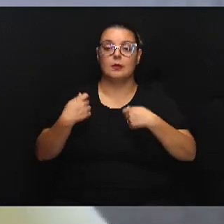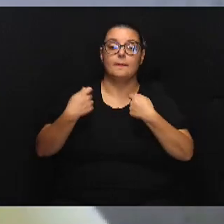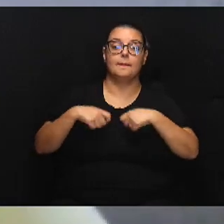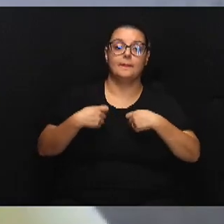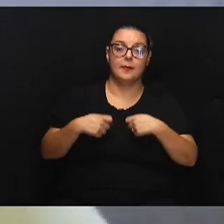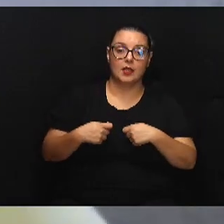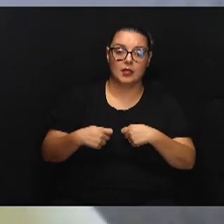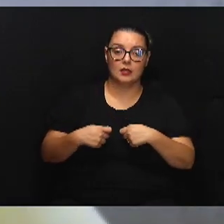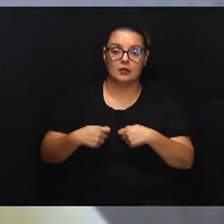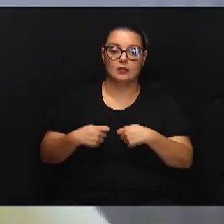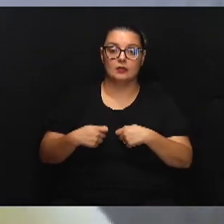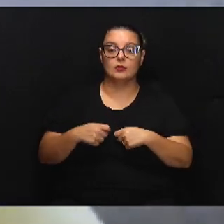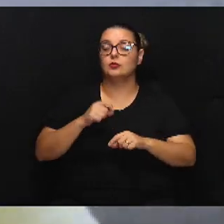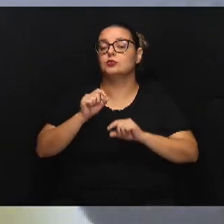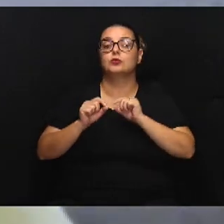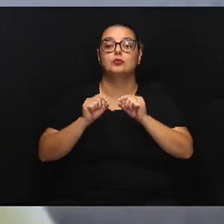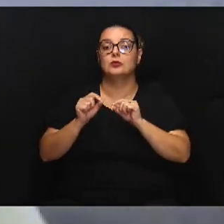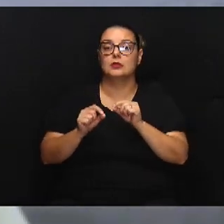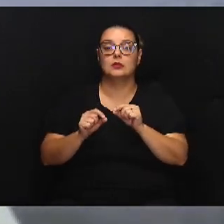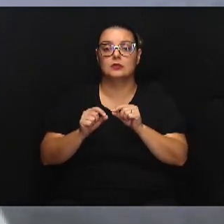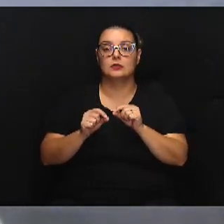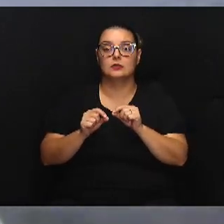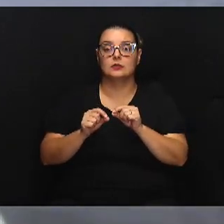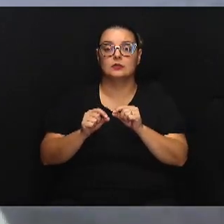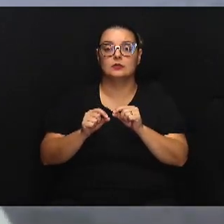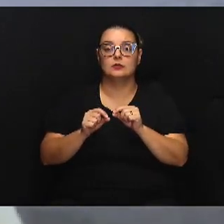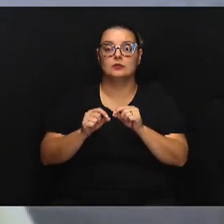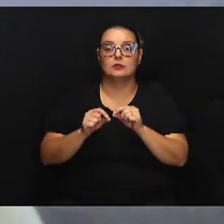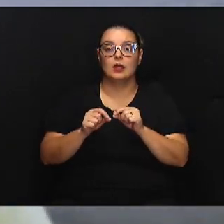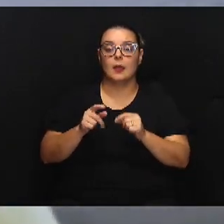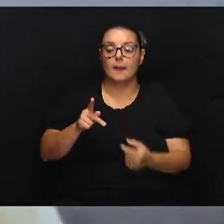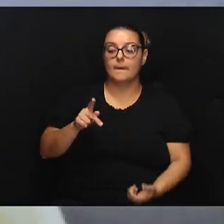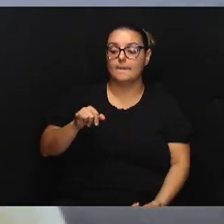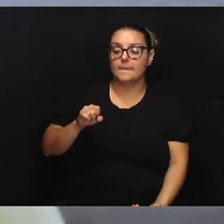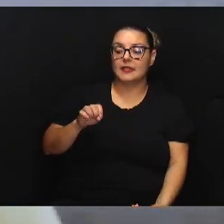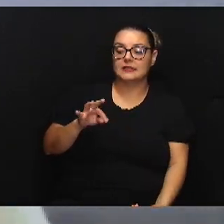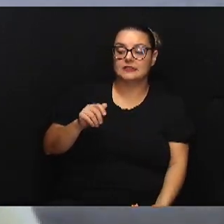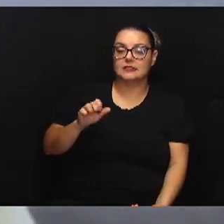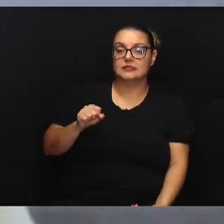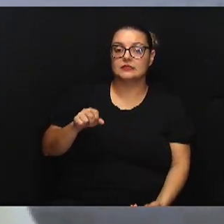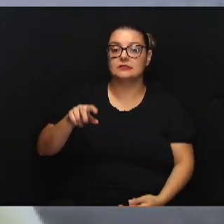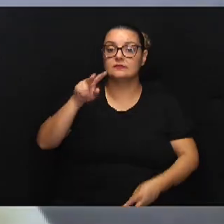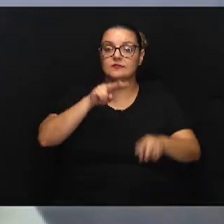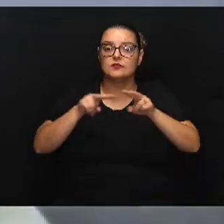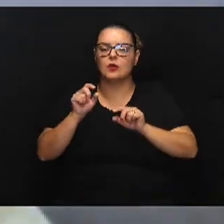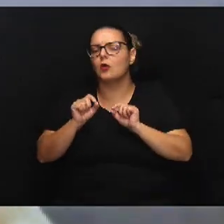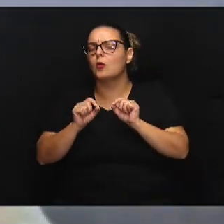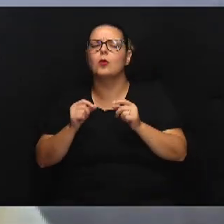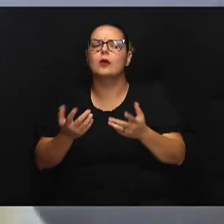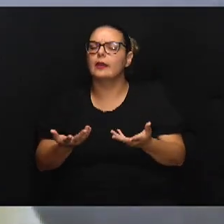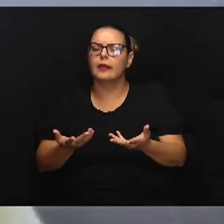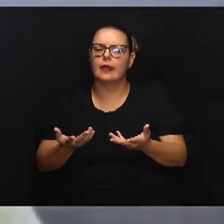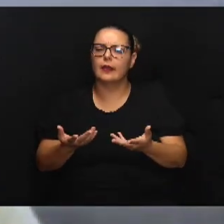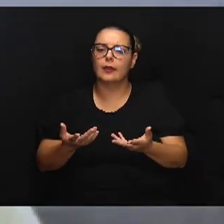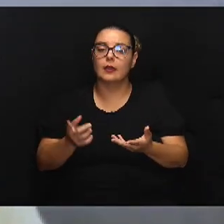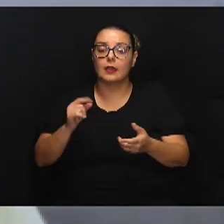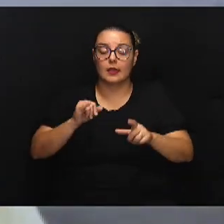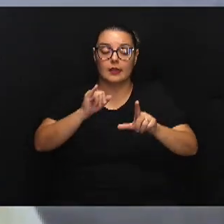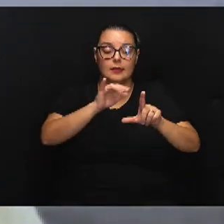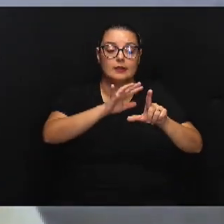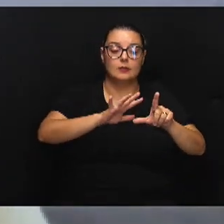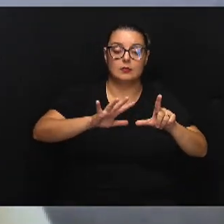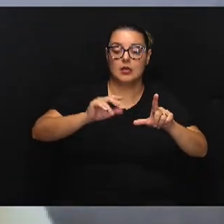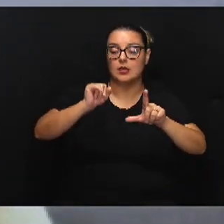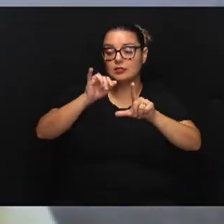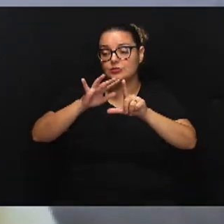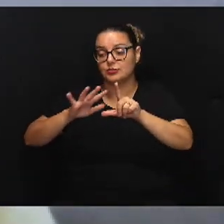precisa do quê? De pistas visuais. As pistas visuais são imagens